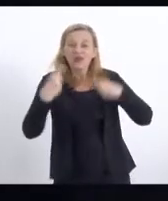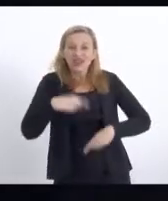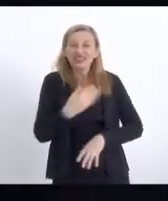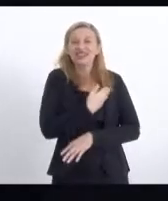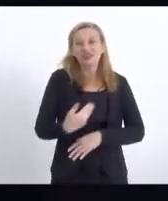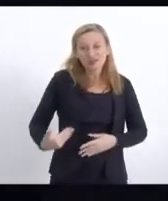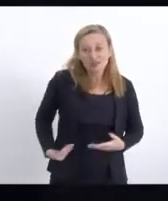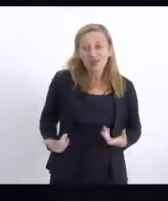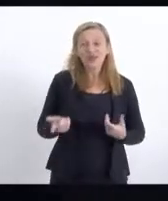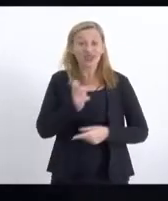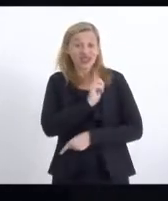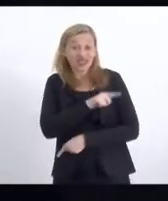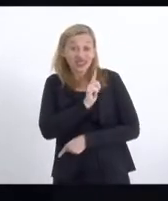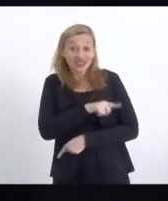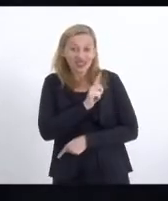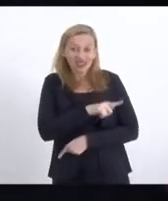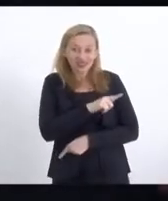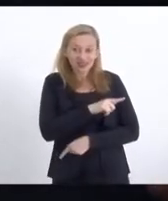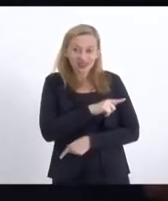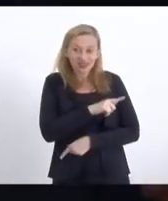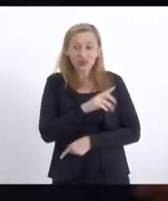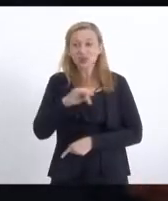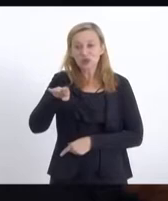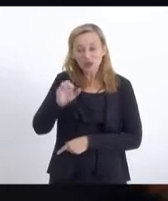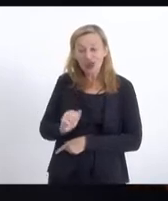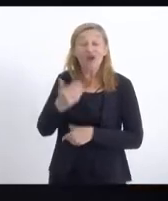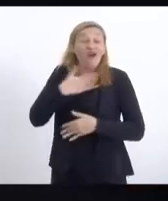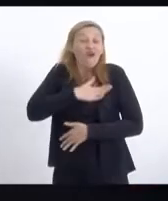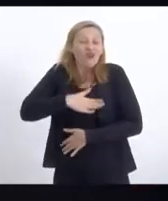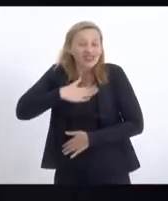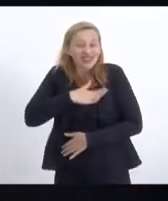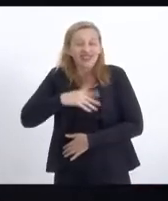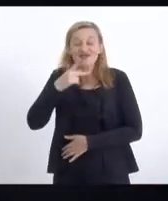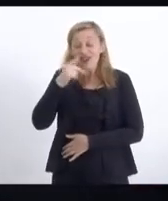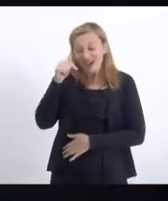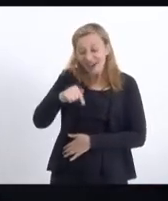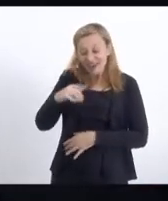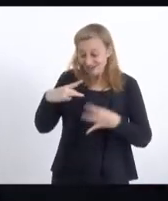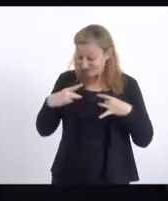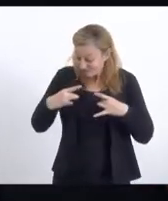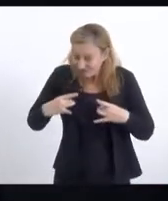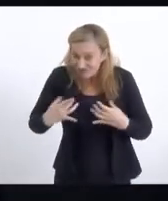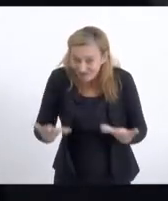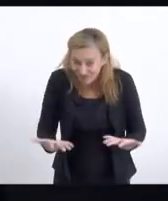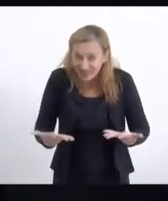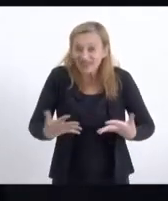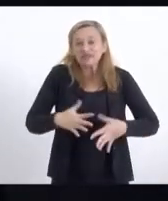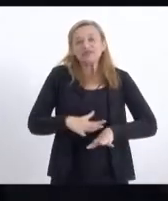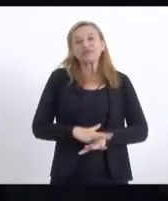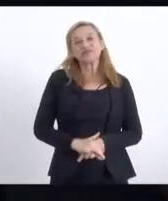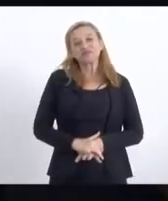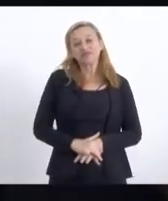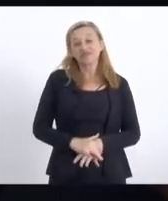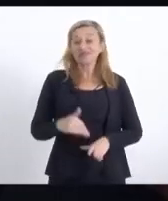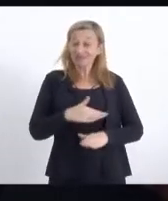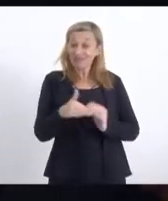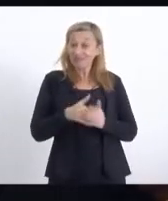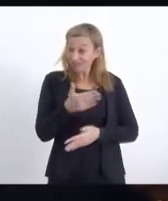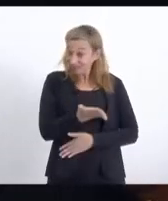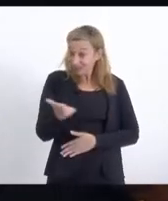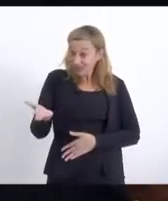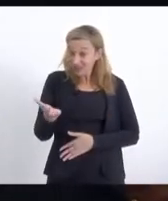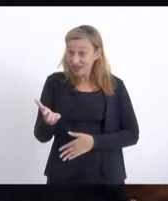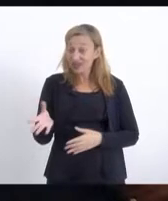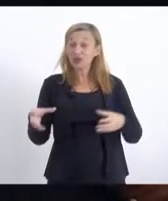públicas, gestão e consultoria. E gostaria de colocar aqui à disposição, né, para todos aqui, o